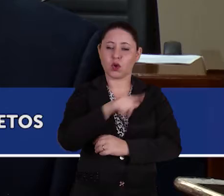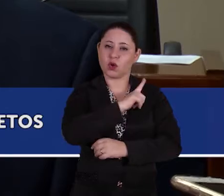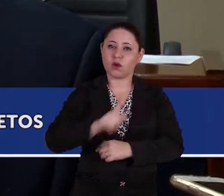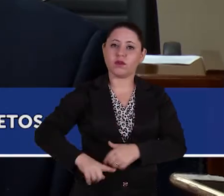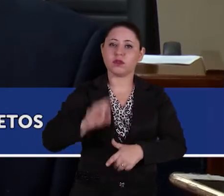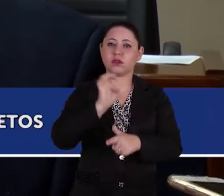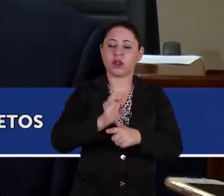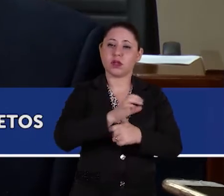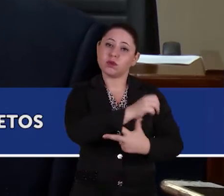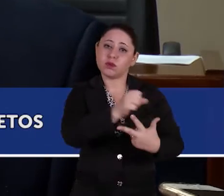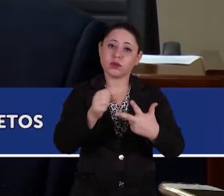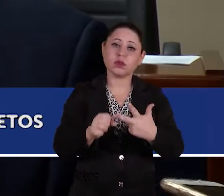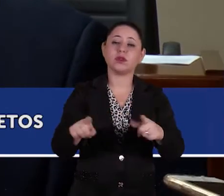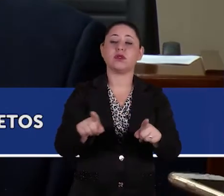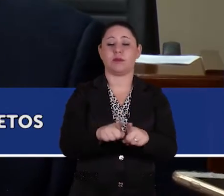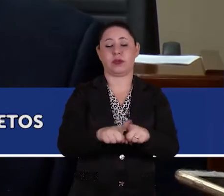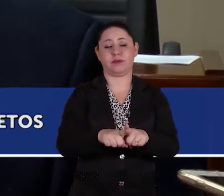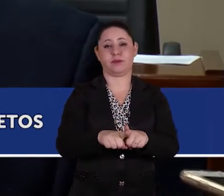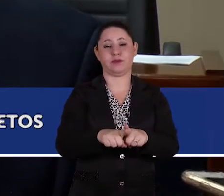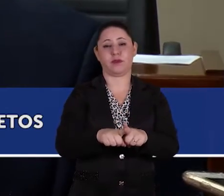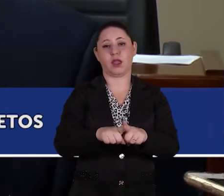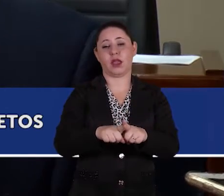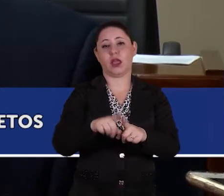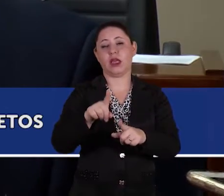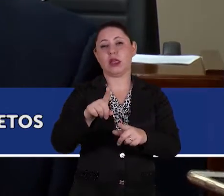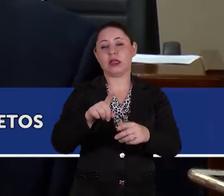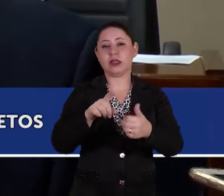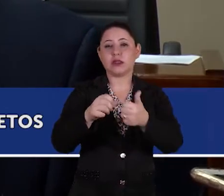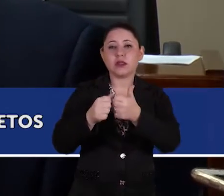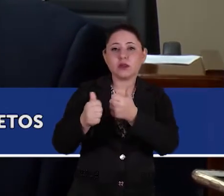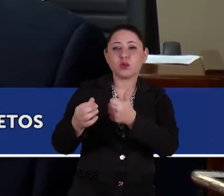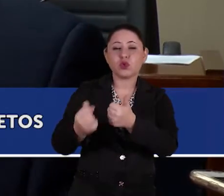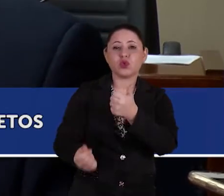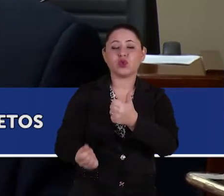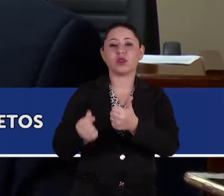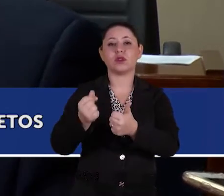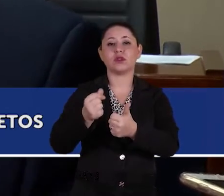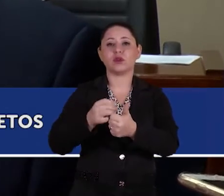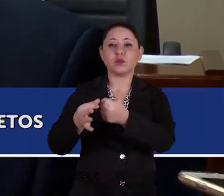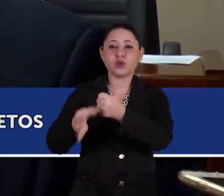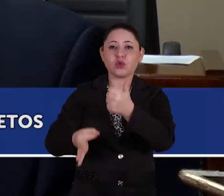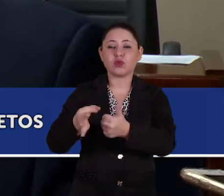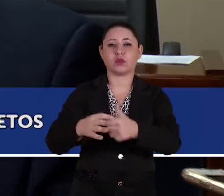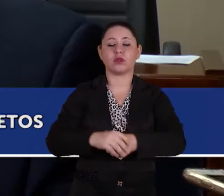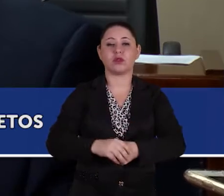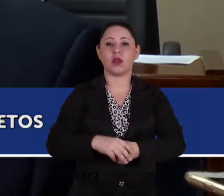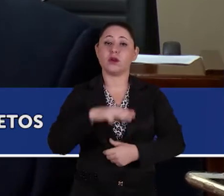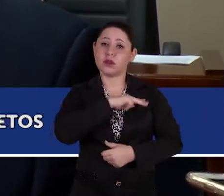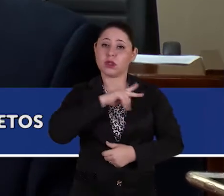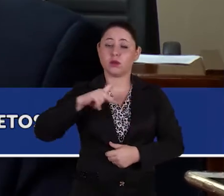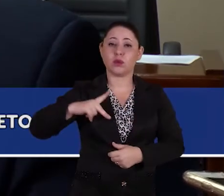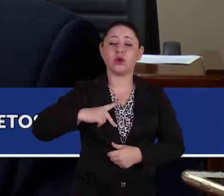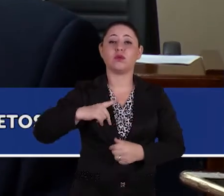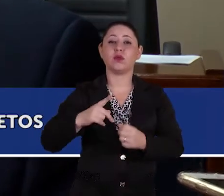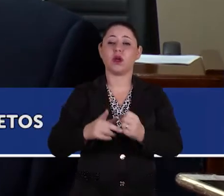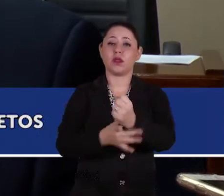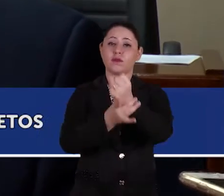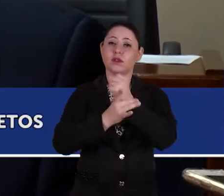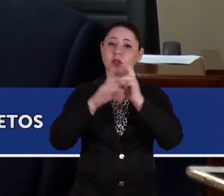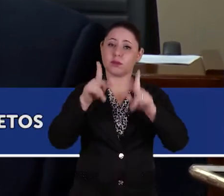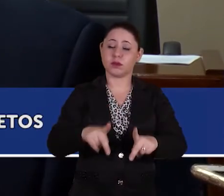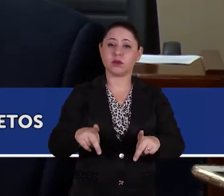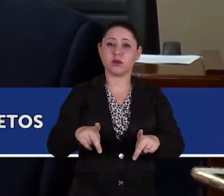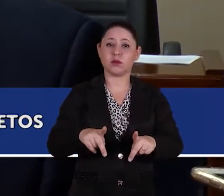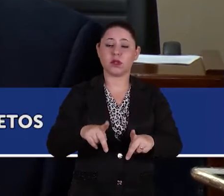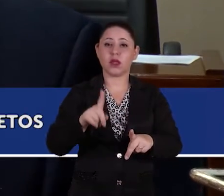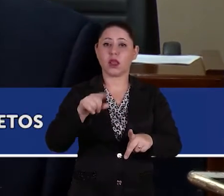governo do Estado e pelos poderes constituídos, ou seja, Tribunal de Justiça, Tribunal de Contas, Ministério Público, Defensoria Pública,